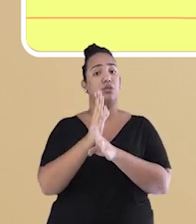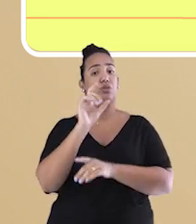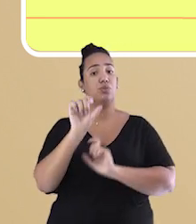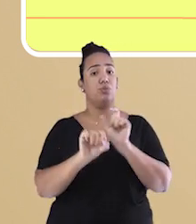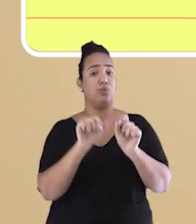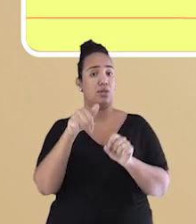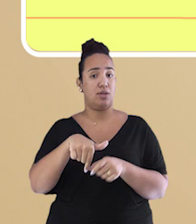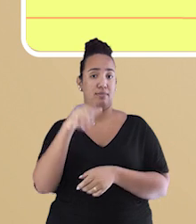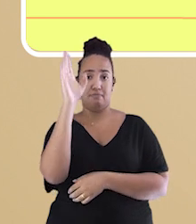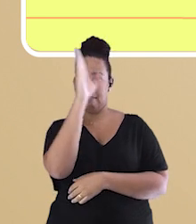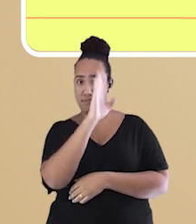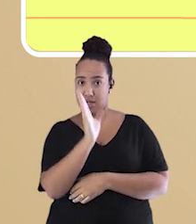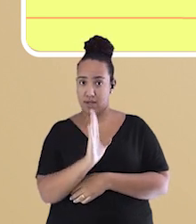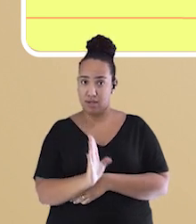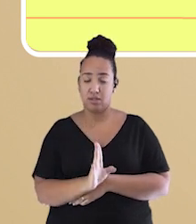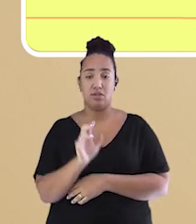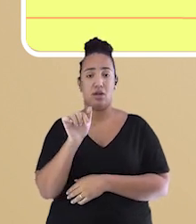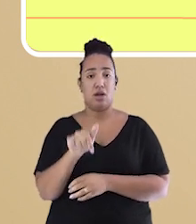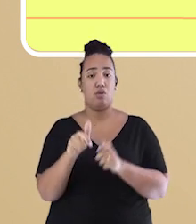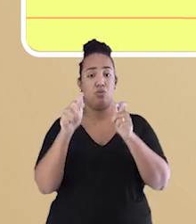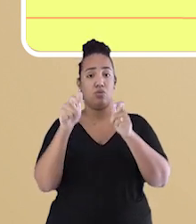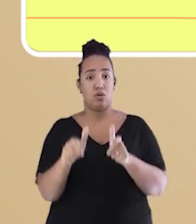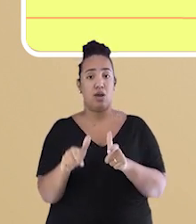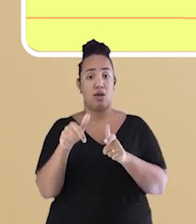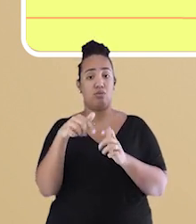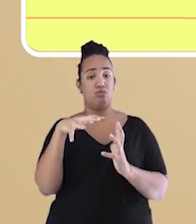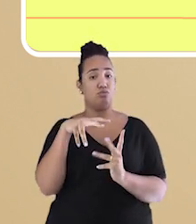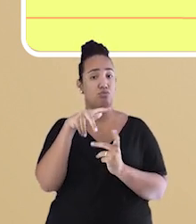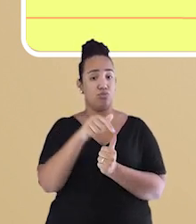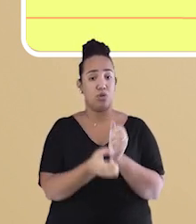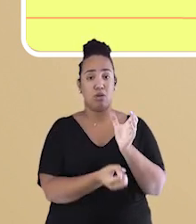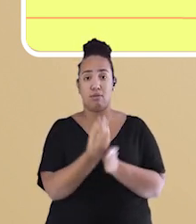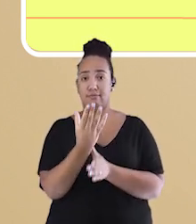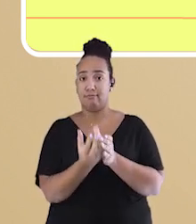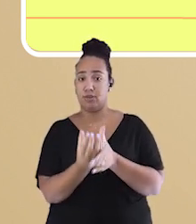que o Brasil é considerado o celeiro do mundo.